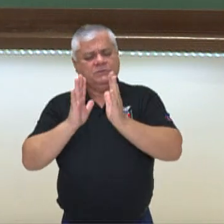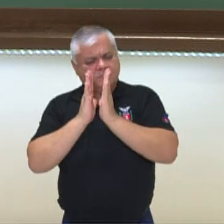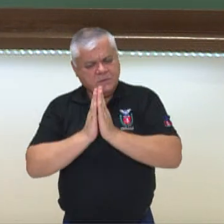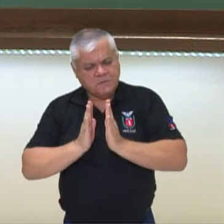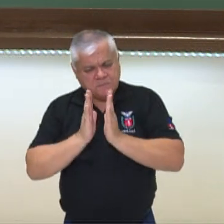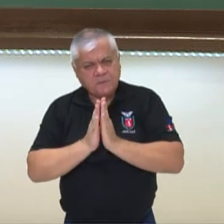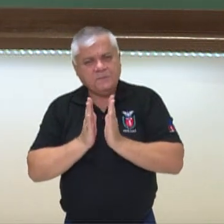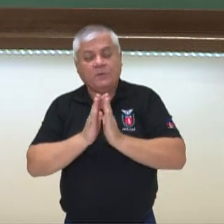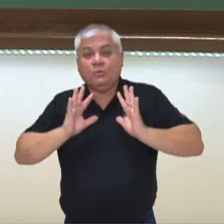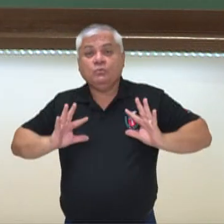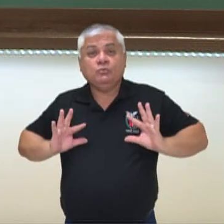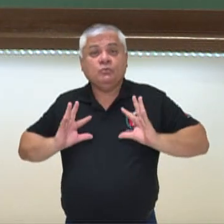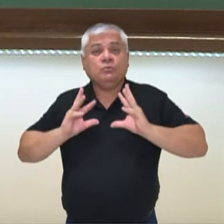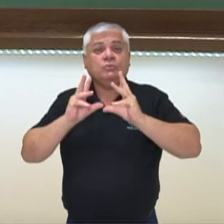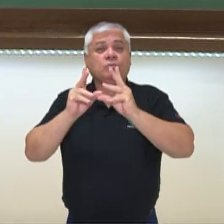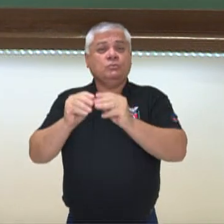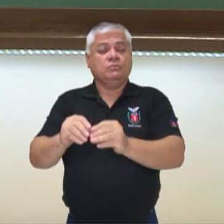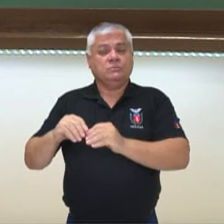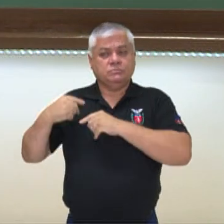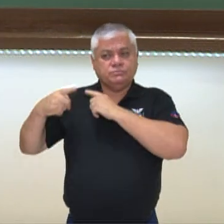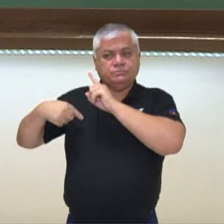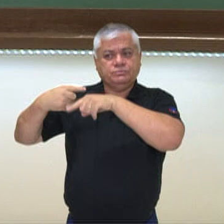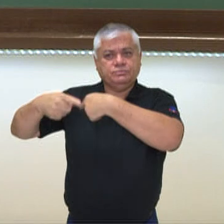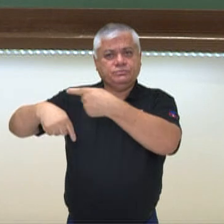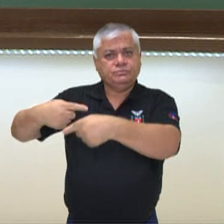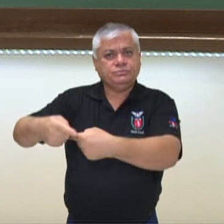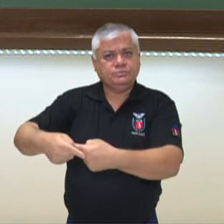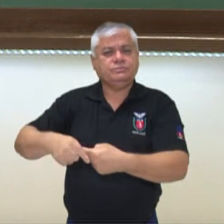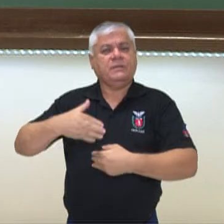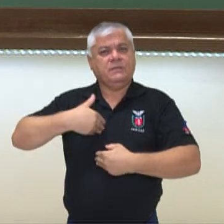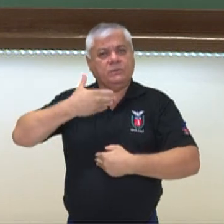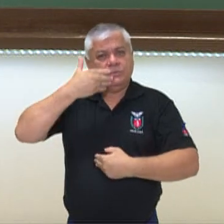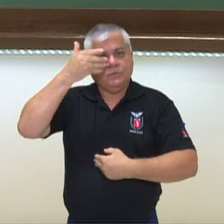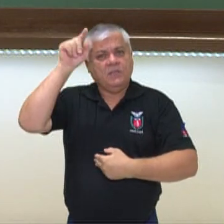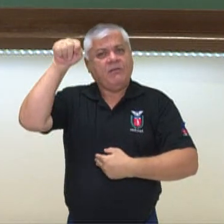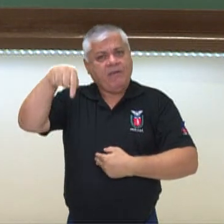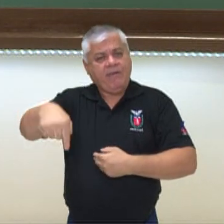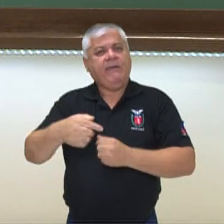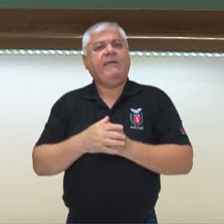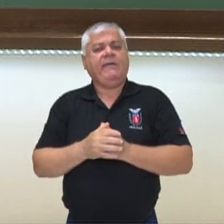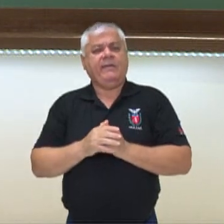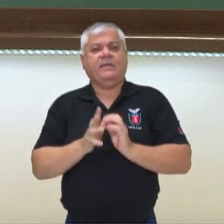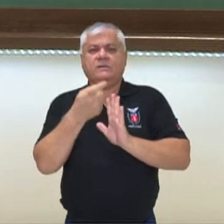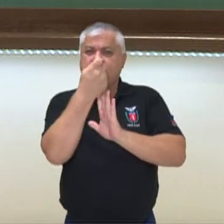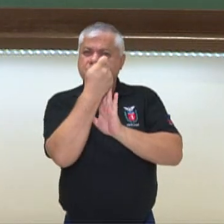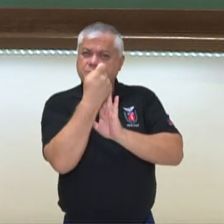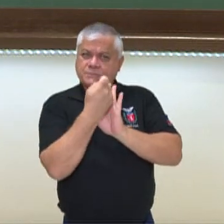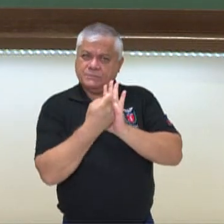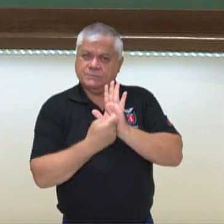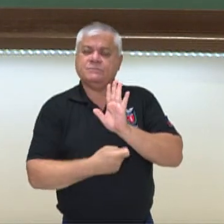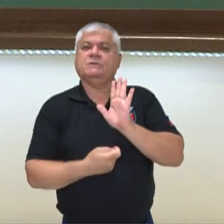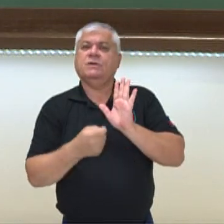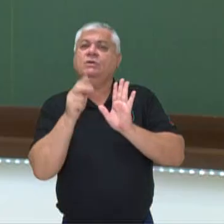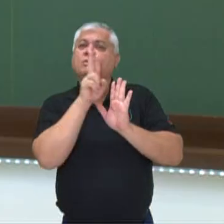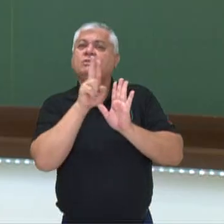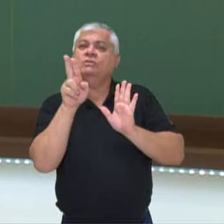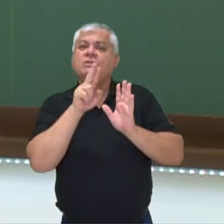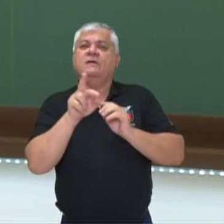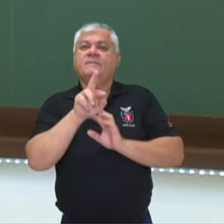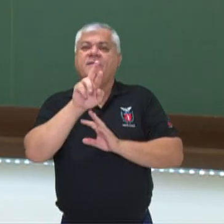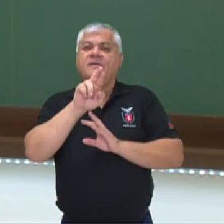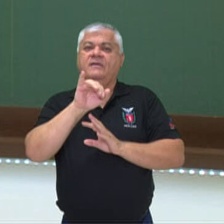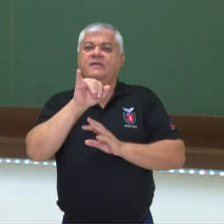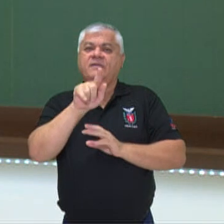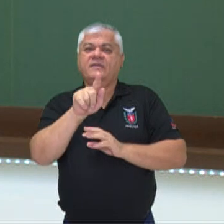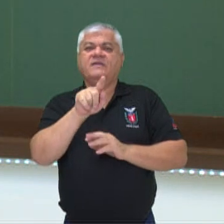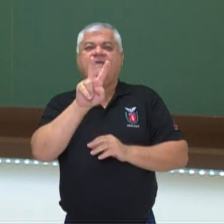sabedoria antiga do hinduísmo, transcrito ali em sânscrito antigo, no chamado Rig Vedas,